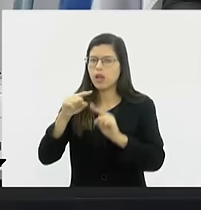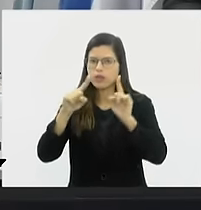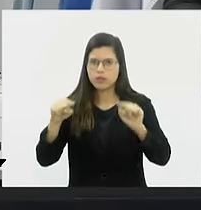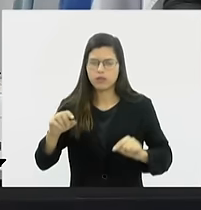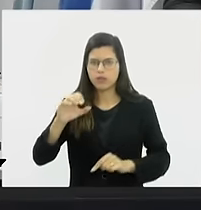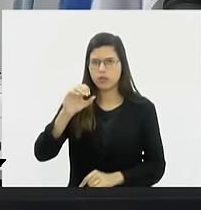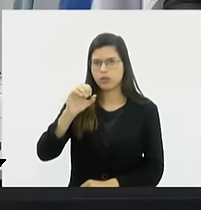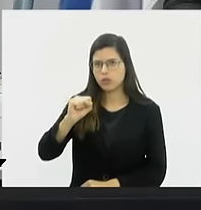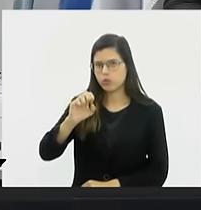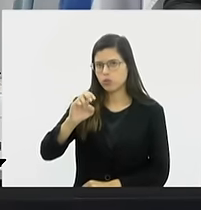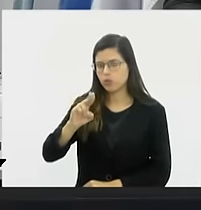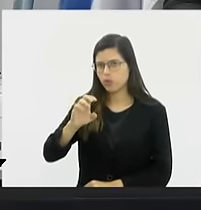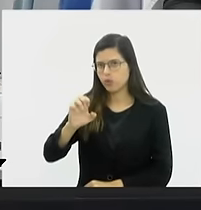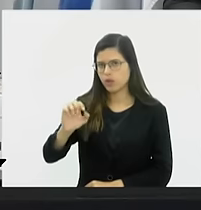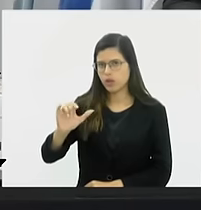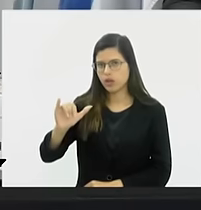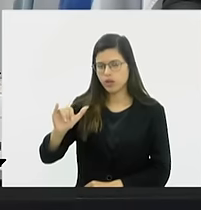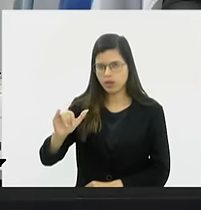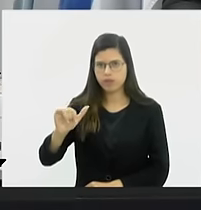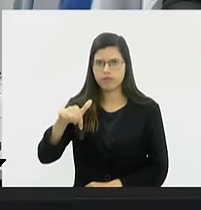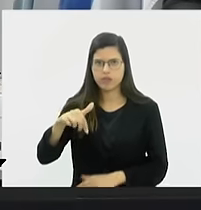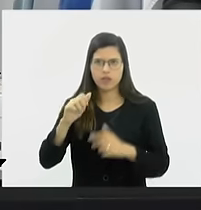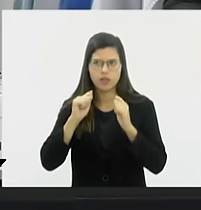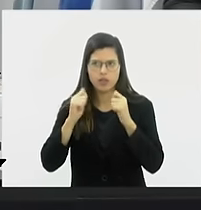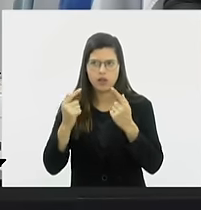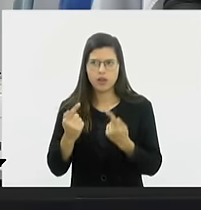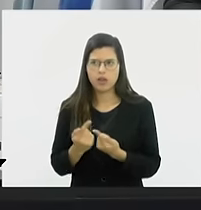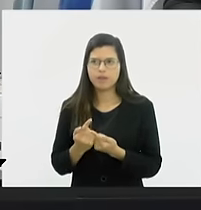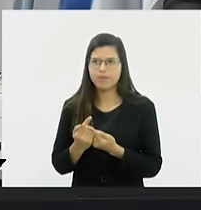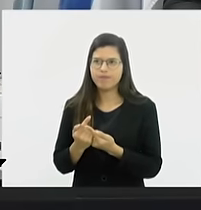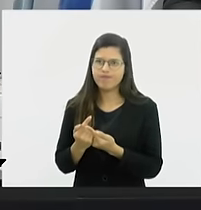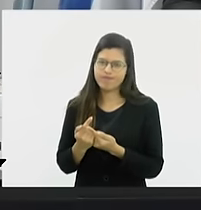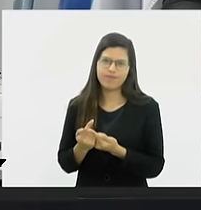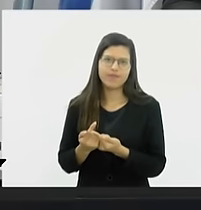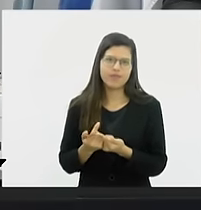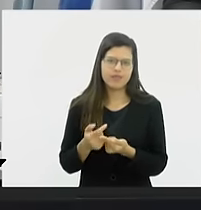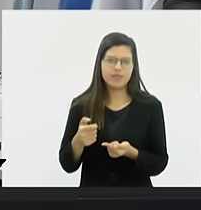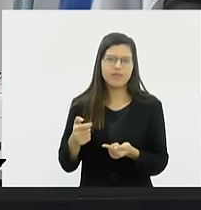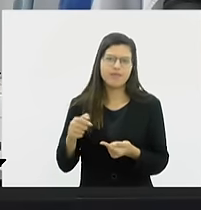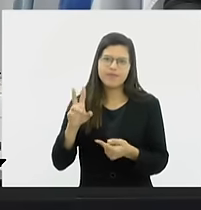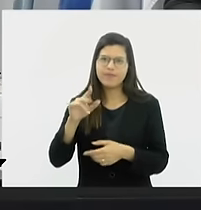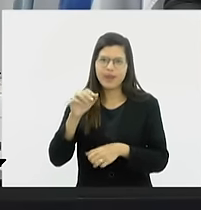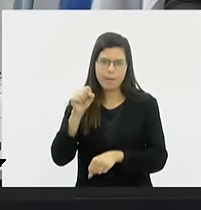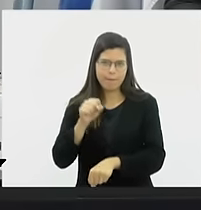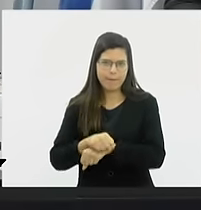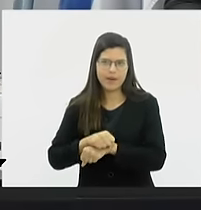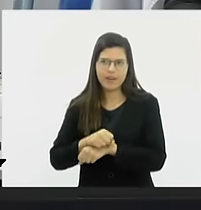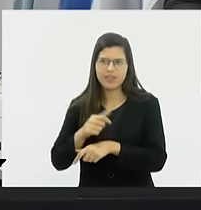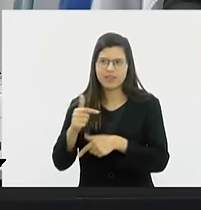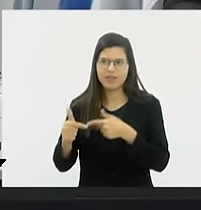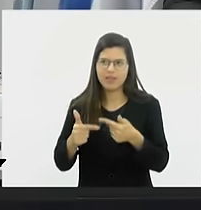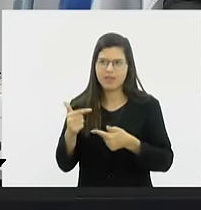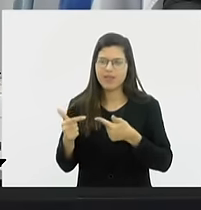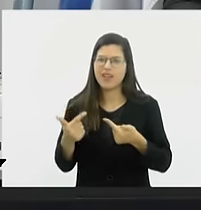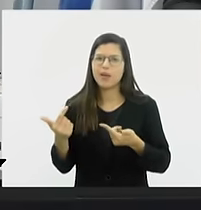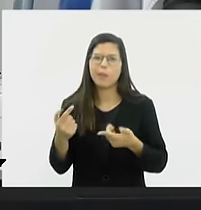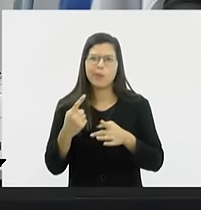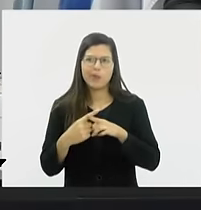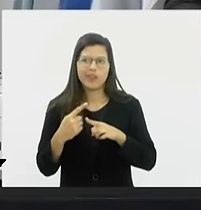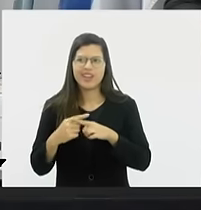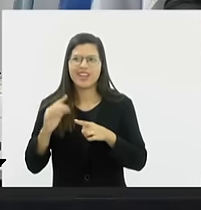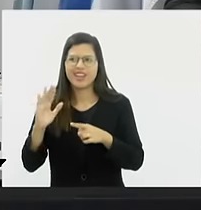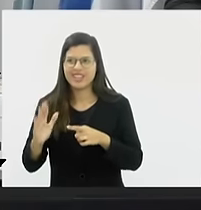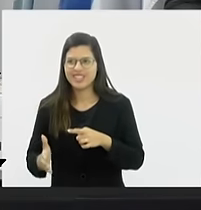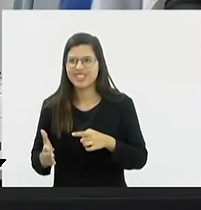casa, que hoje, que em breve aí vai estar nos deixando, porque prestou serviço até agora. É ou